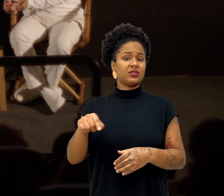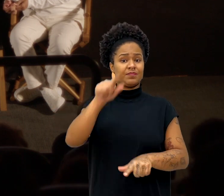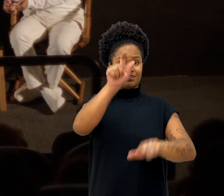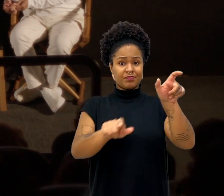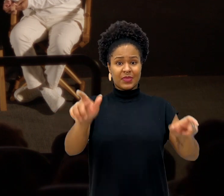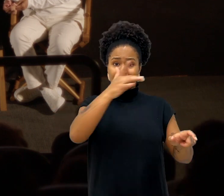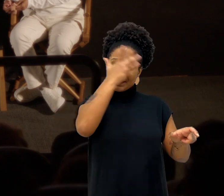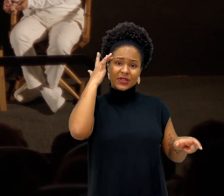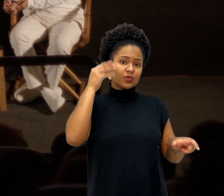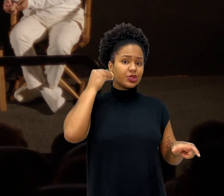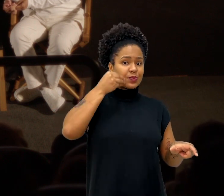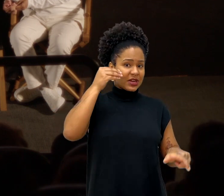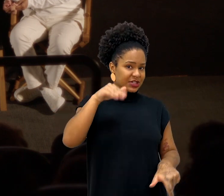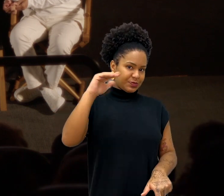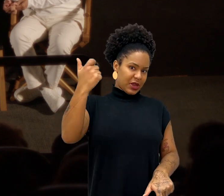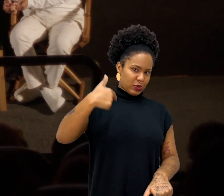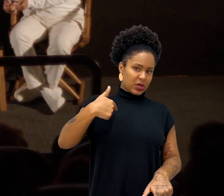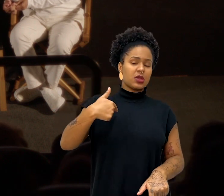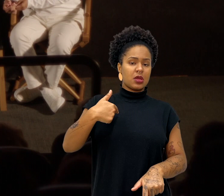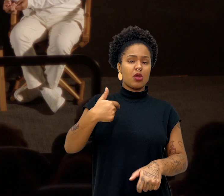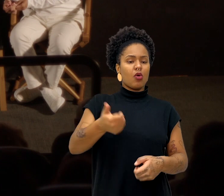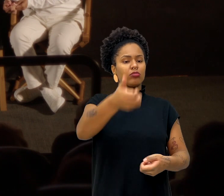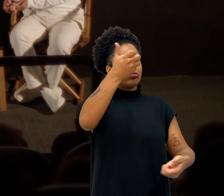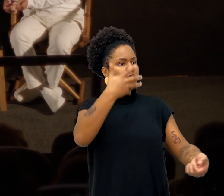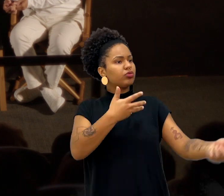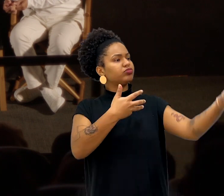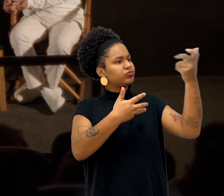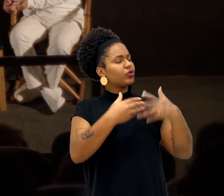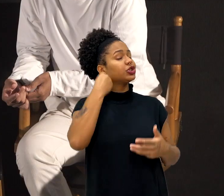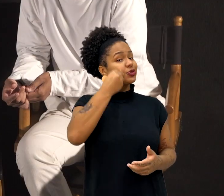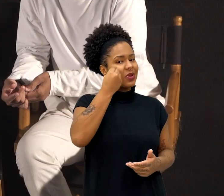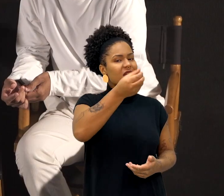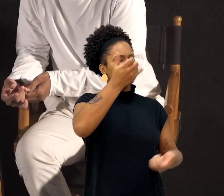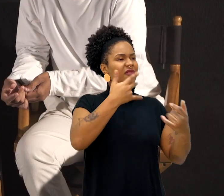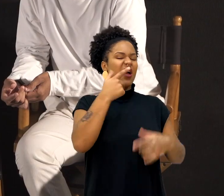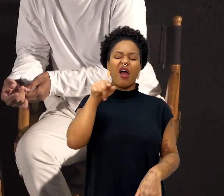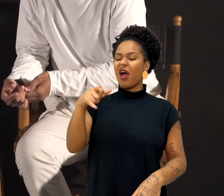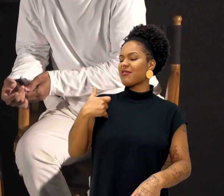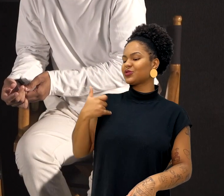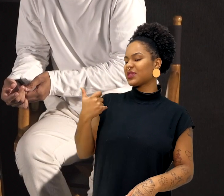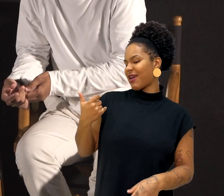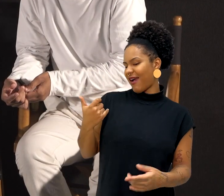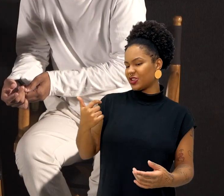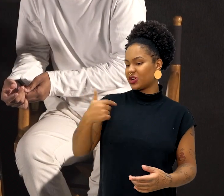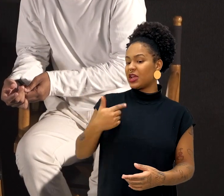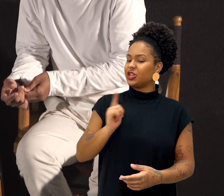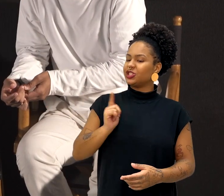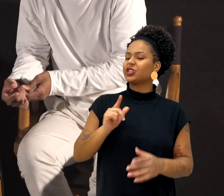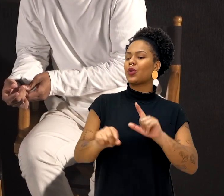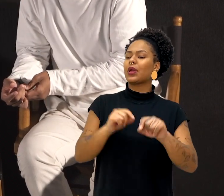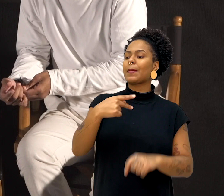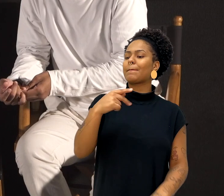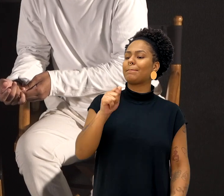E pessoas mais experientes do que eu me contam suas experiências e falam que, quando eu era da sua idade, Amanda, a gente tinha a Pastoral